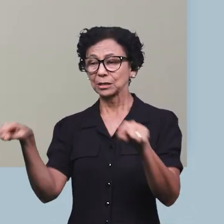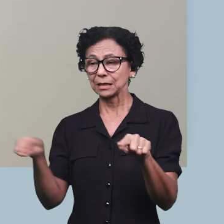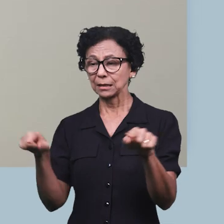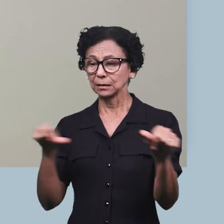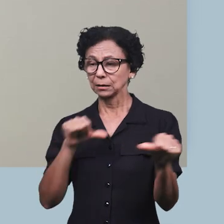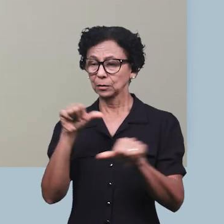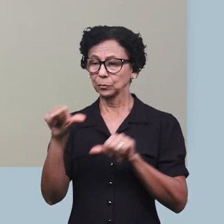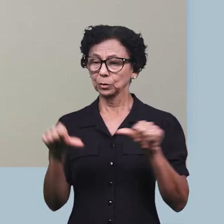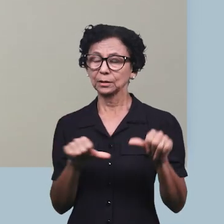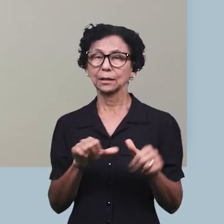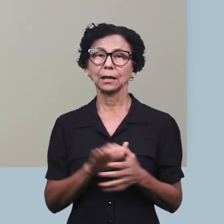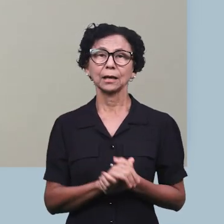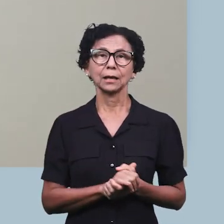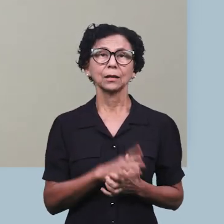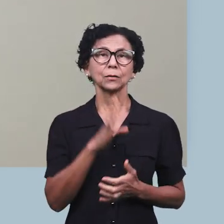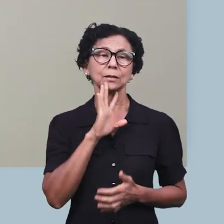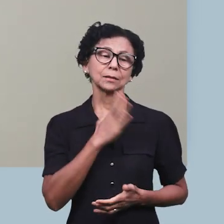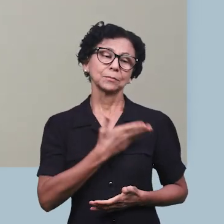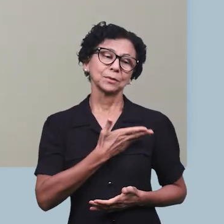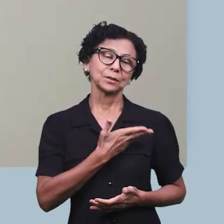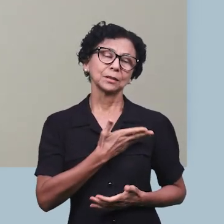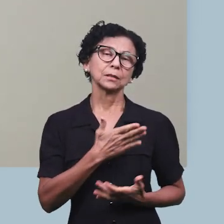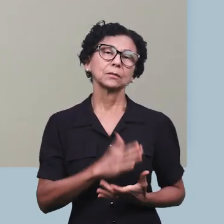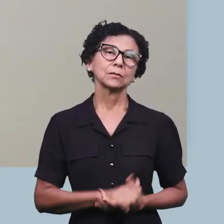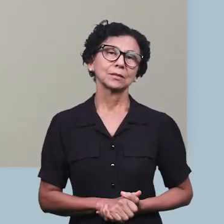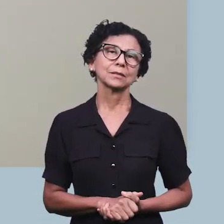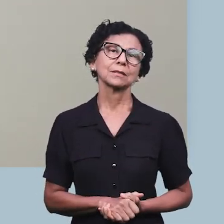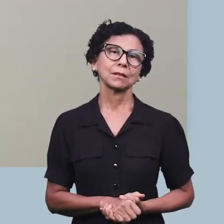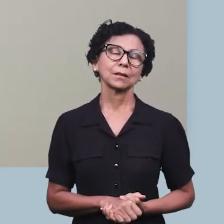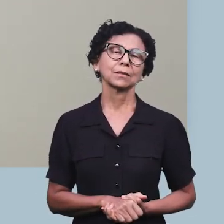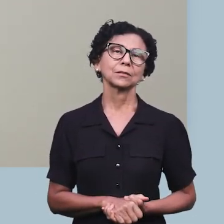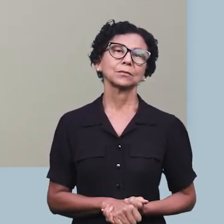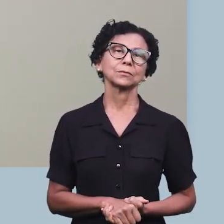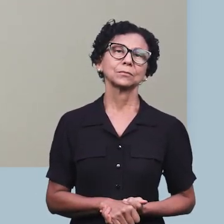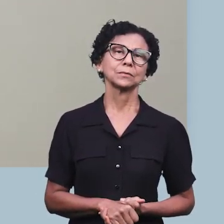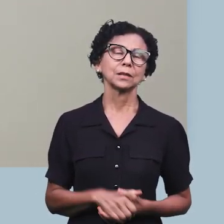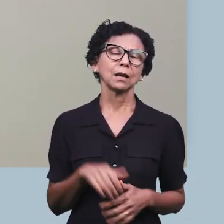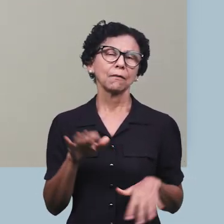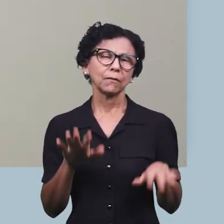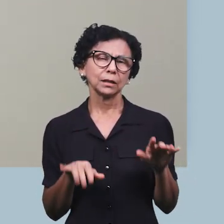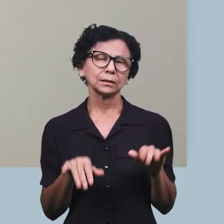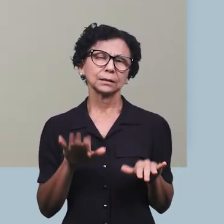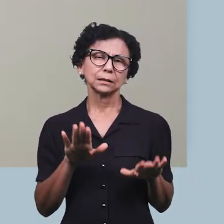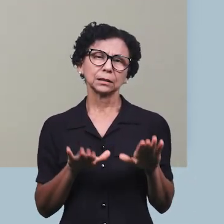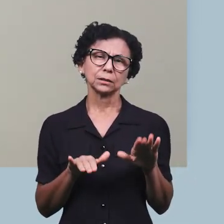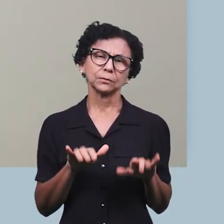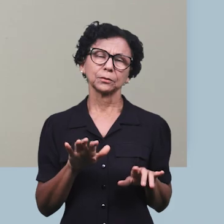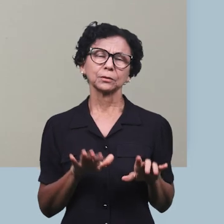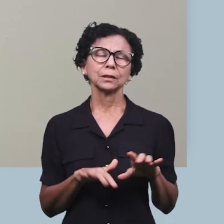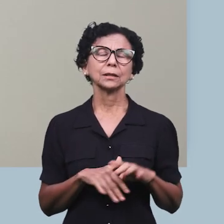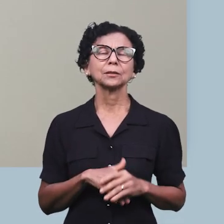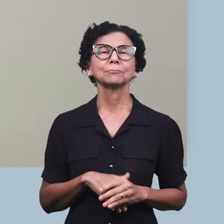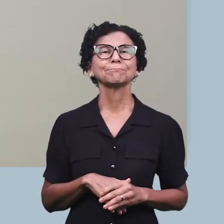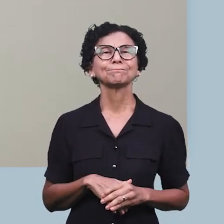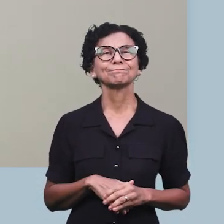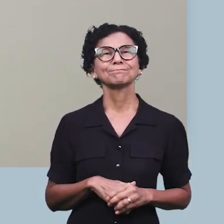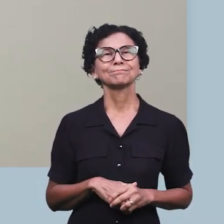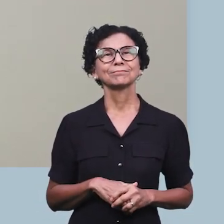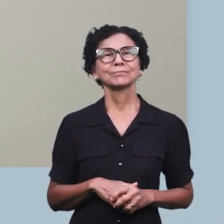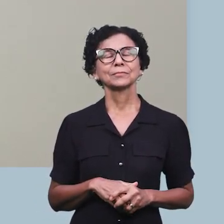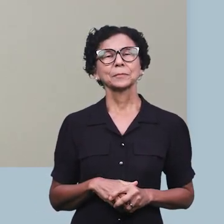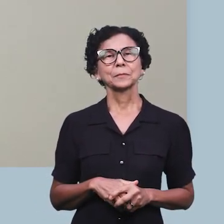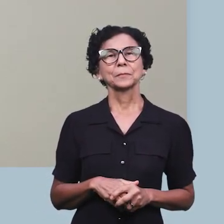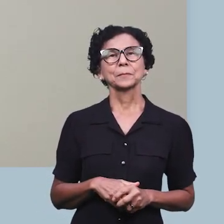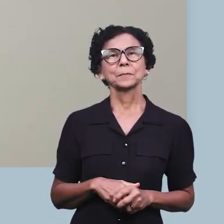coisa, ela conhecer os novos amiguinhos. Então, dar essa previsibilidade ajuda muito